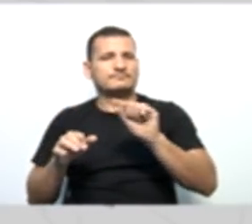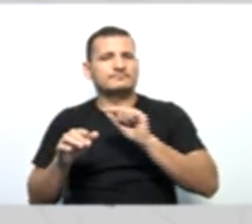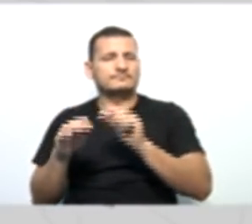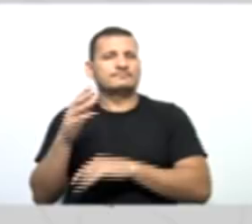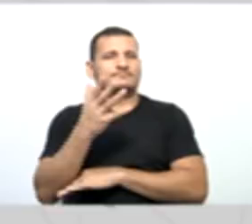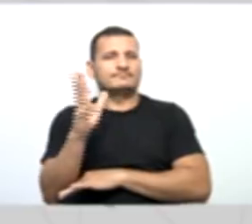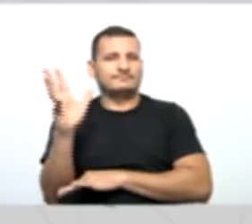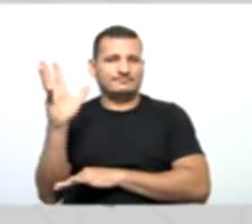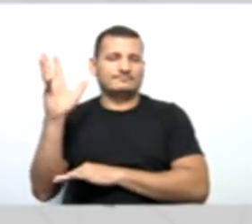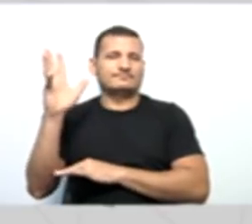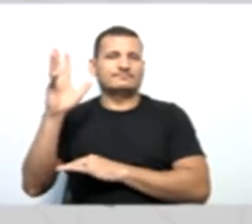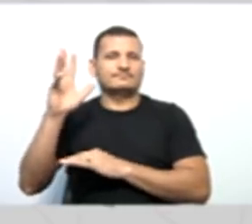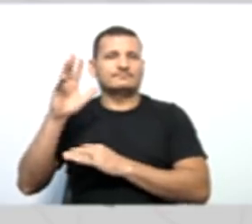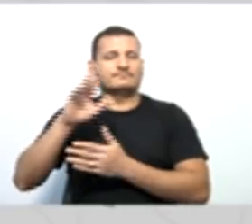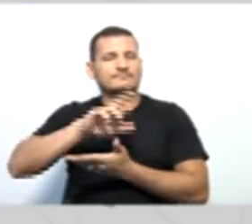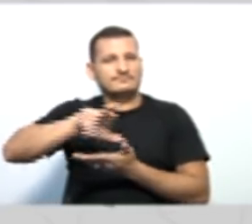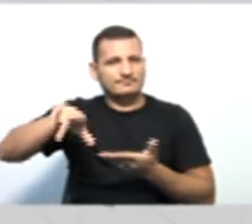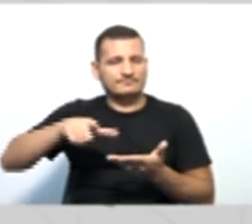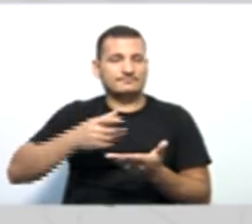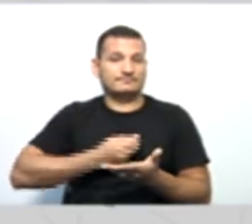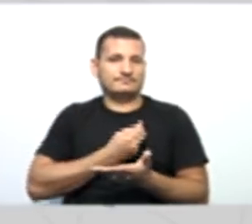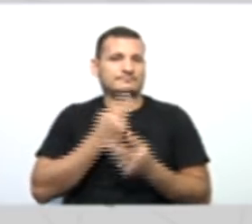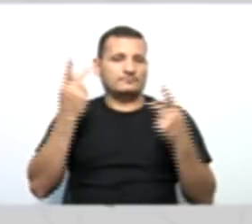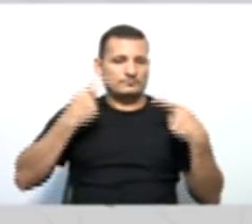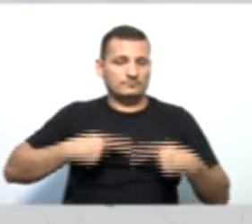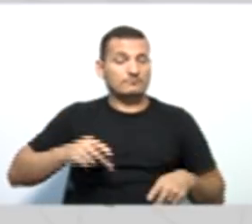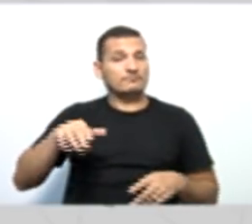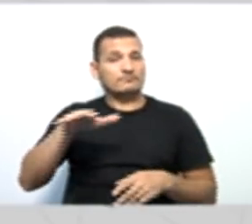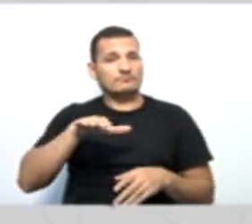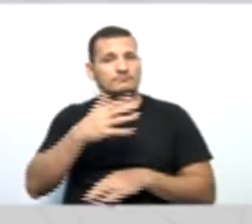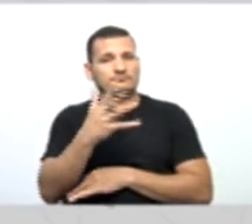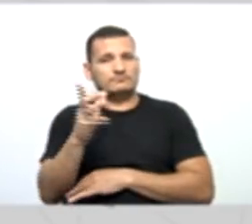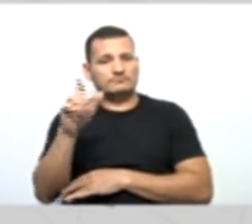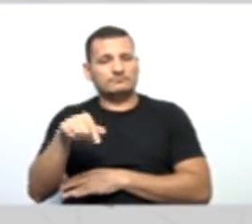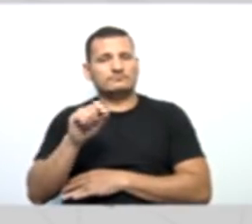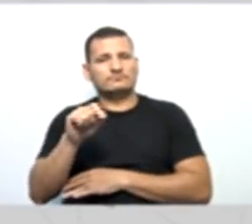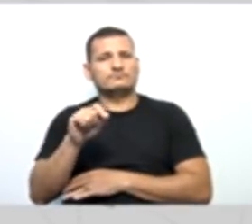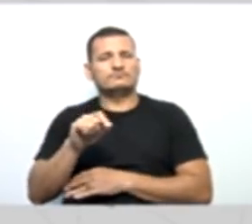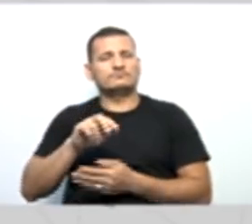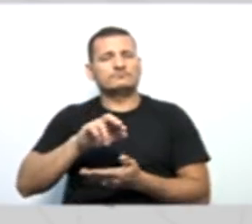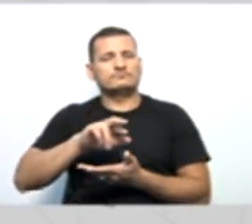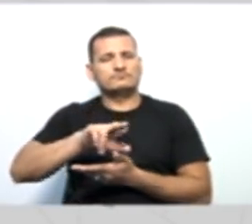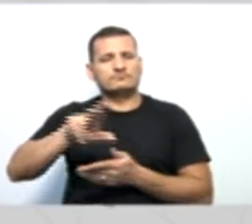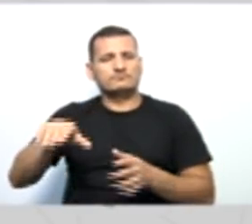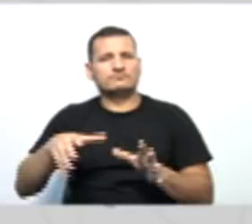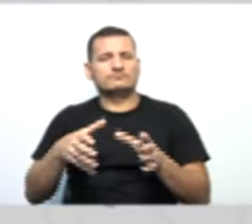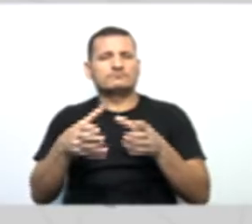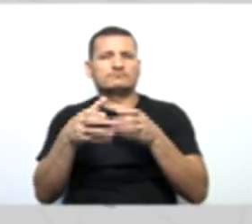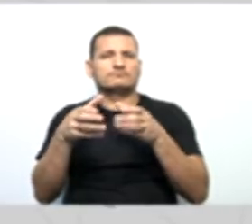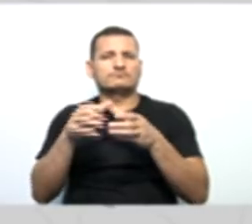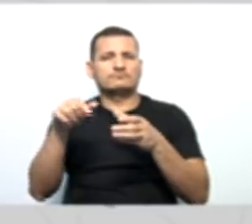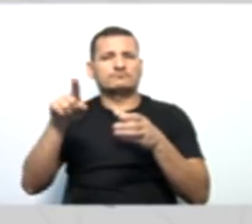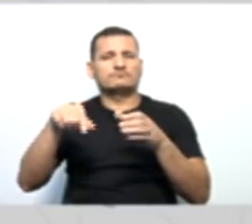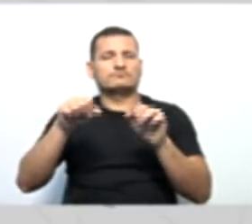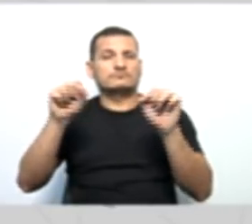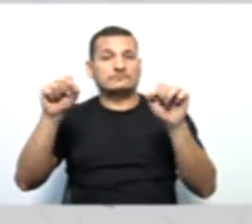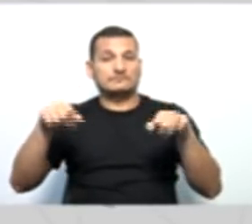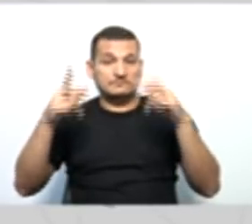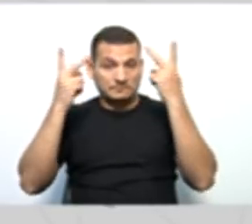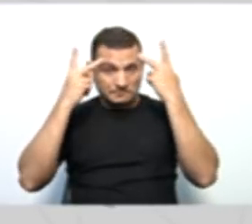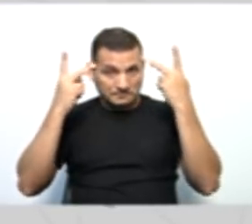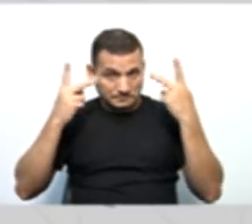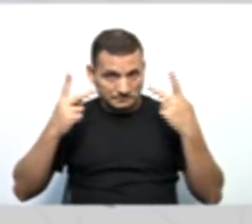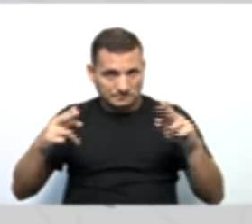e a vida dos seres humanos. Meio ambiente, então, é o conjunto de unidades ecológicas que funcionam como um sistema natural.